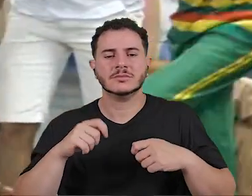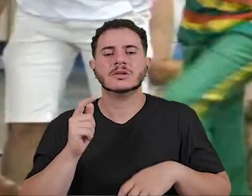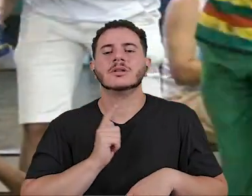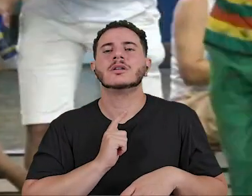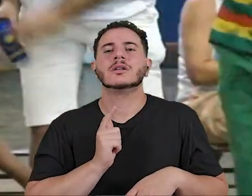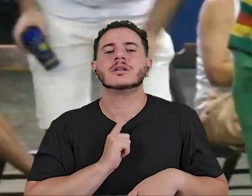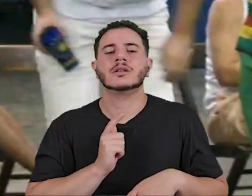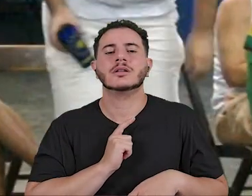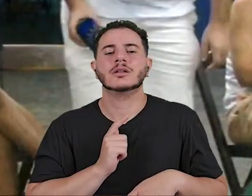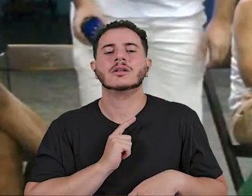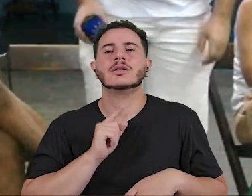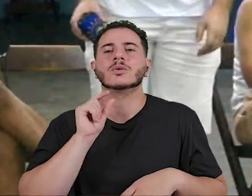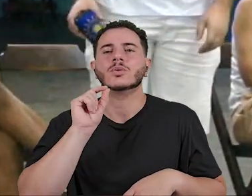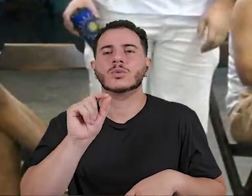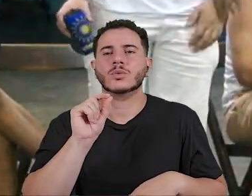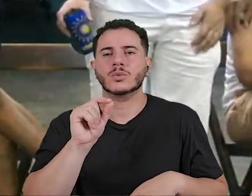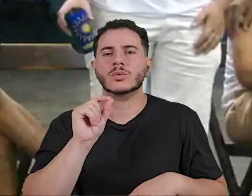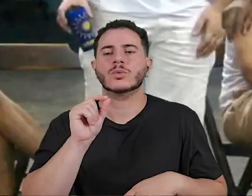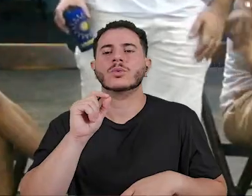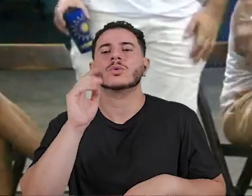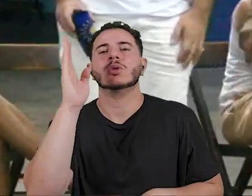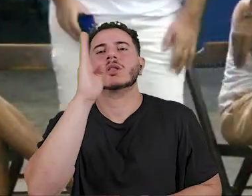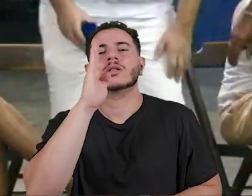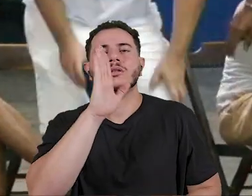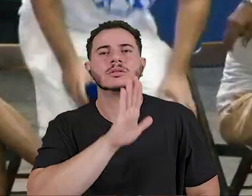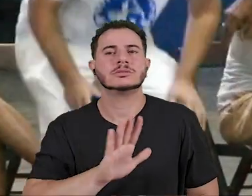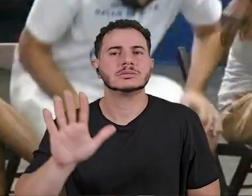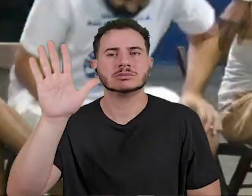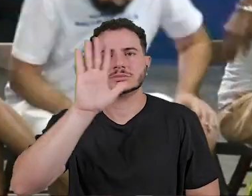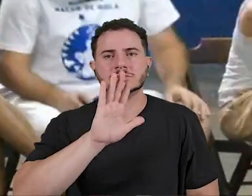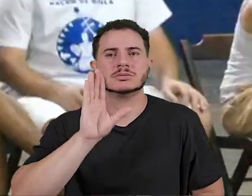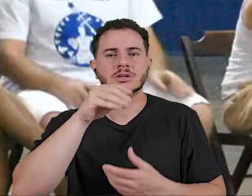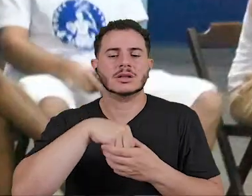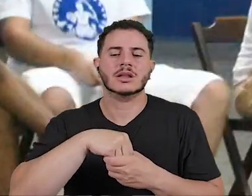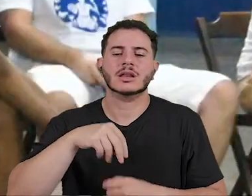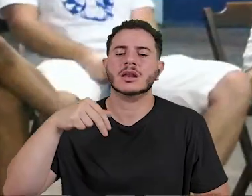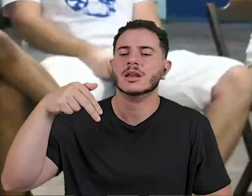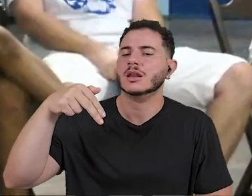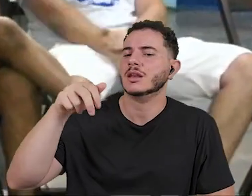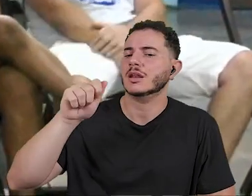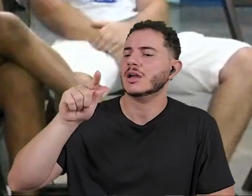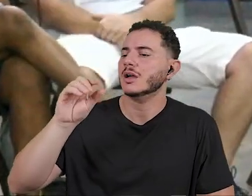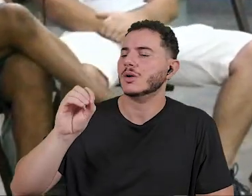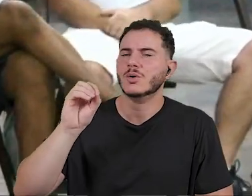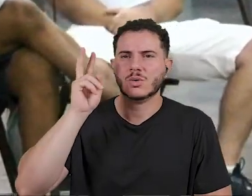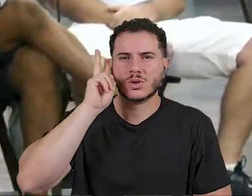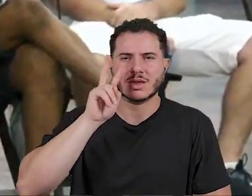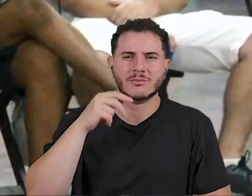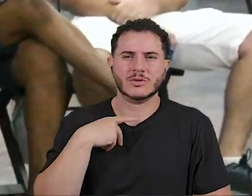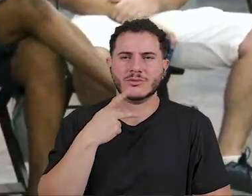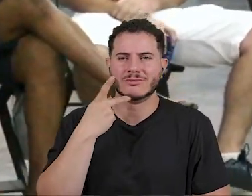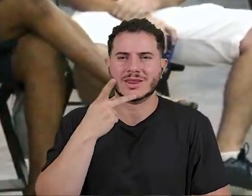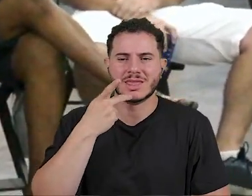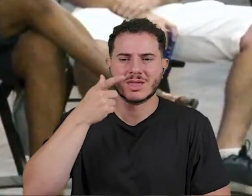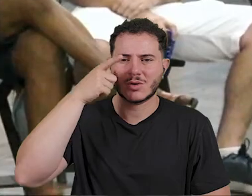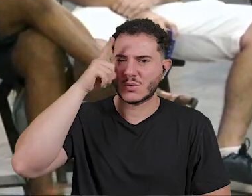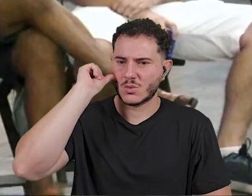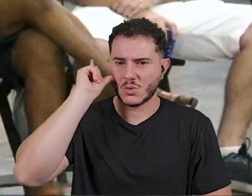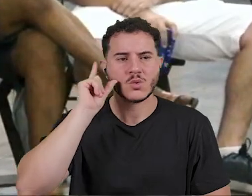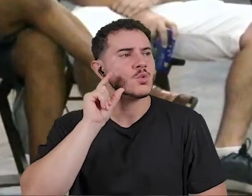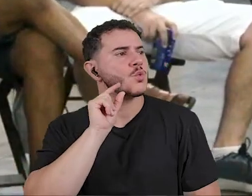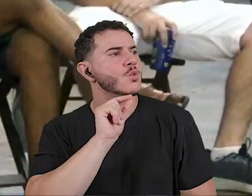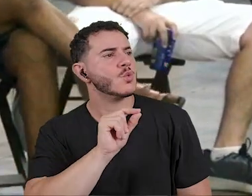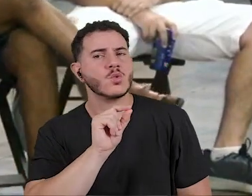como nação nagô. Se lembra que eu falei isso ontem. Mas, por cada rainha ter a sua